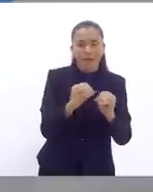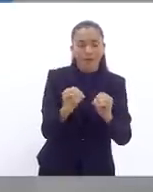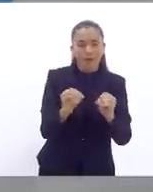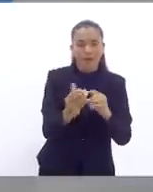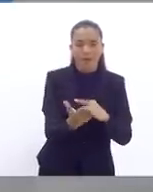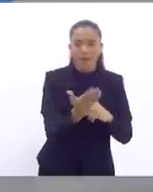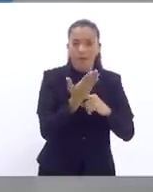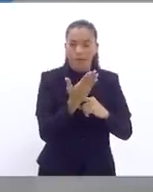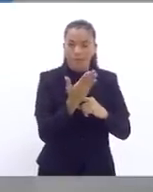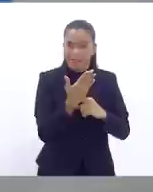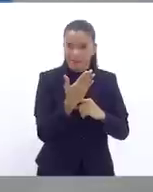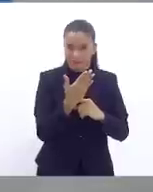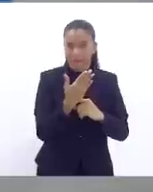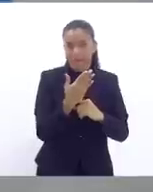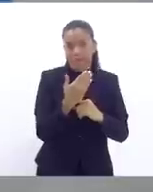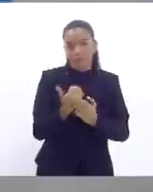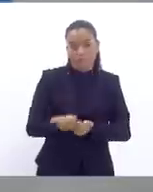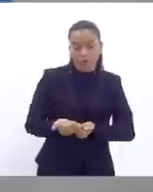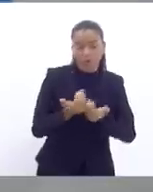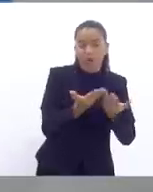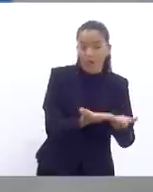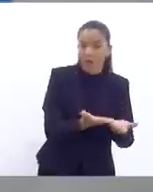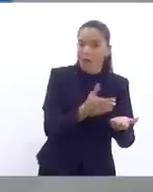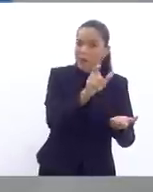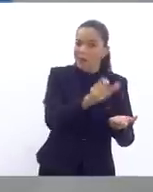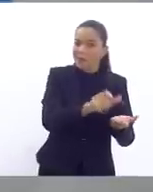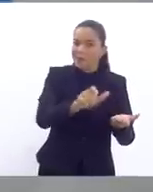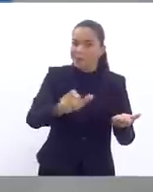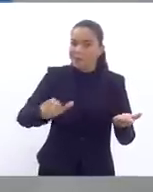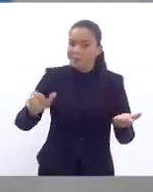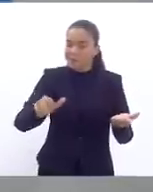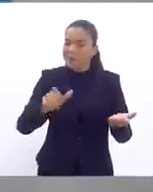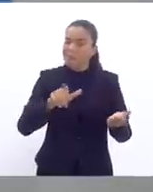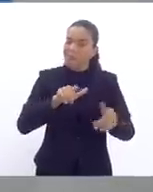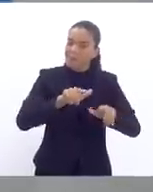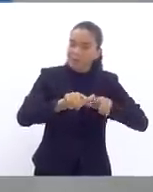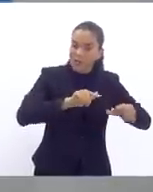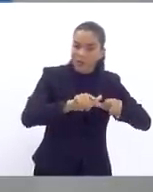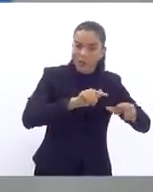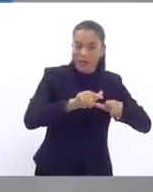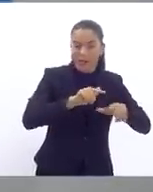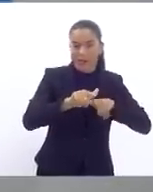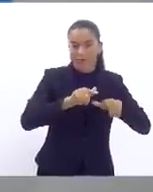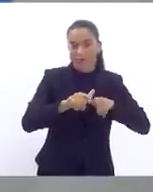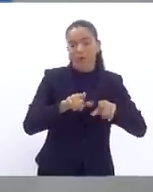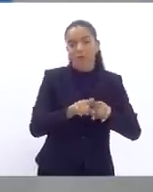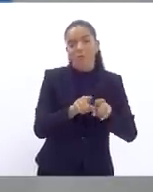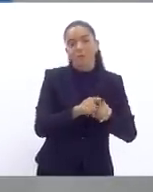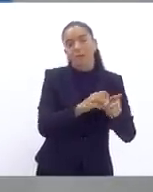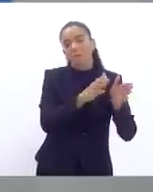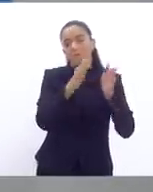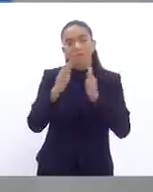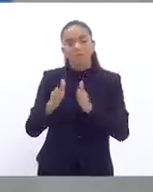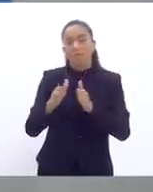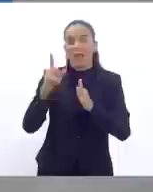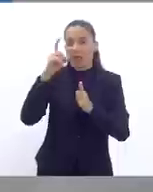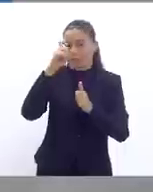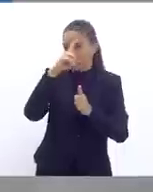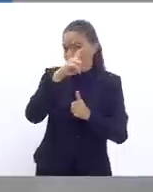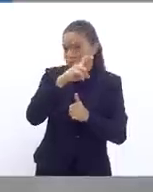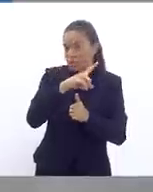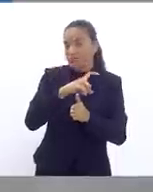do que foi concedido aos que estão na ativa passa também pela dificuldade